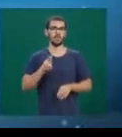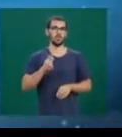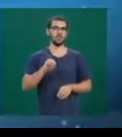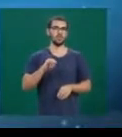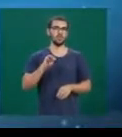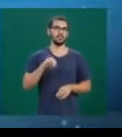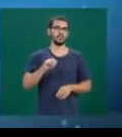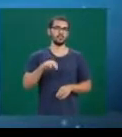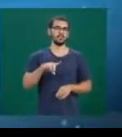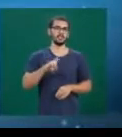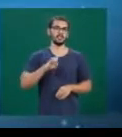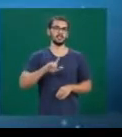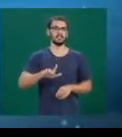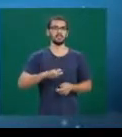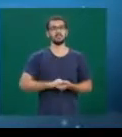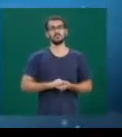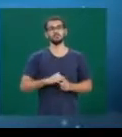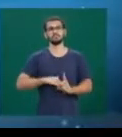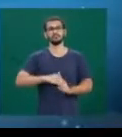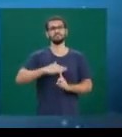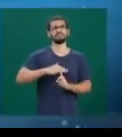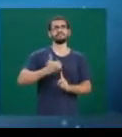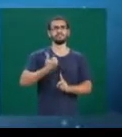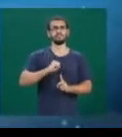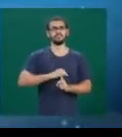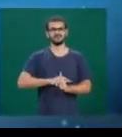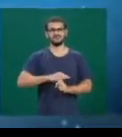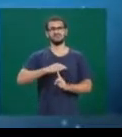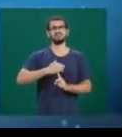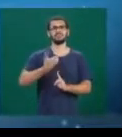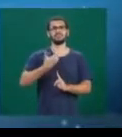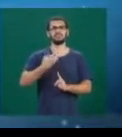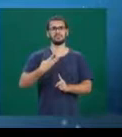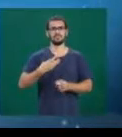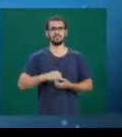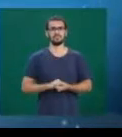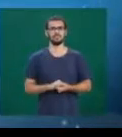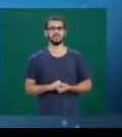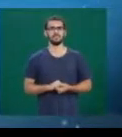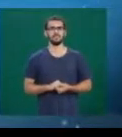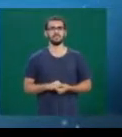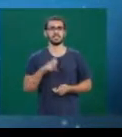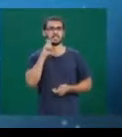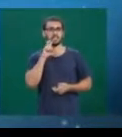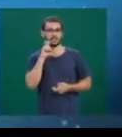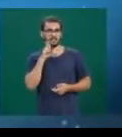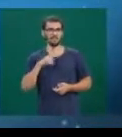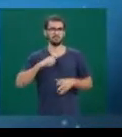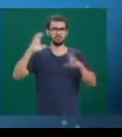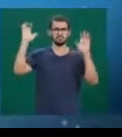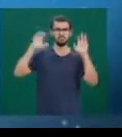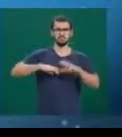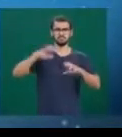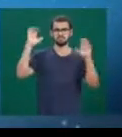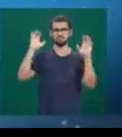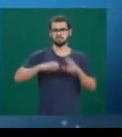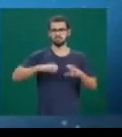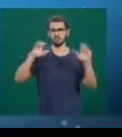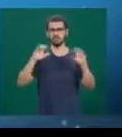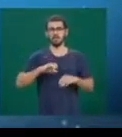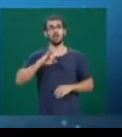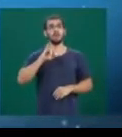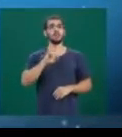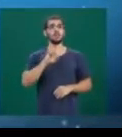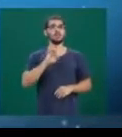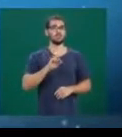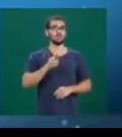mínima prevista é de 18 e a máxima não deve passar dos 23 graus. A quinta também vai ser chuvosa em Iturama. Mínima